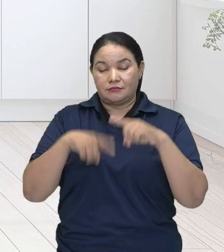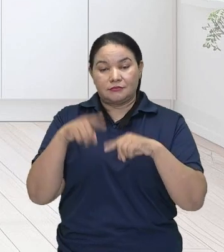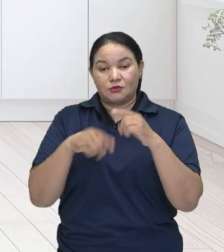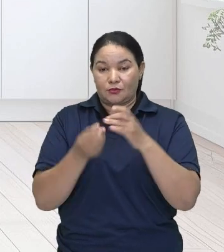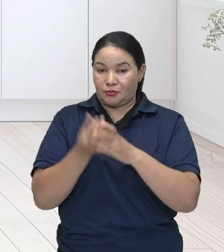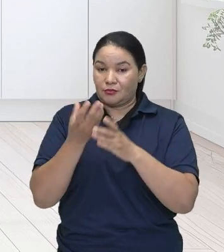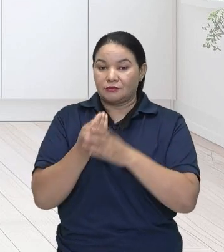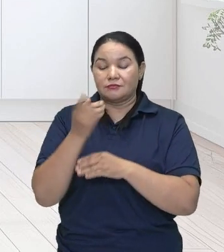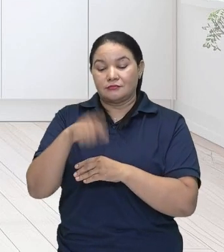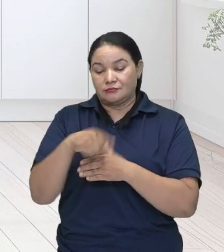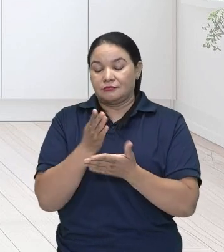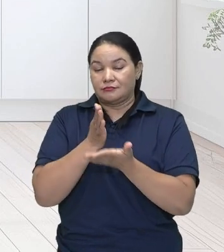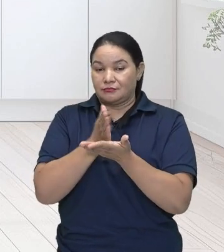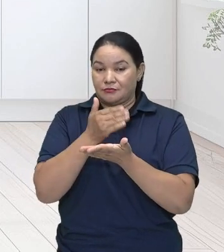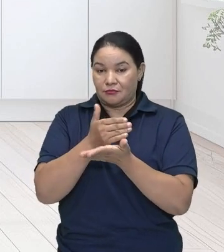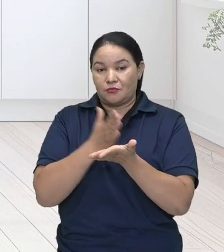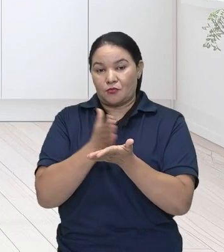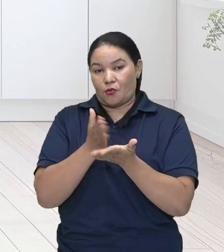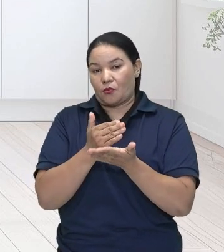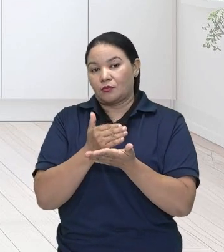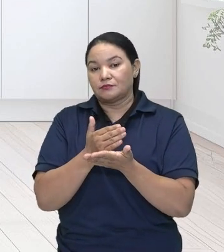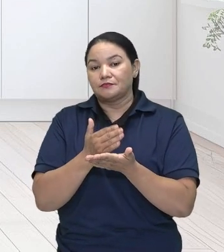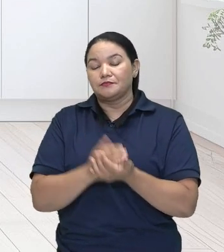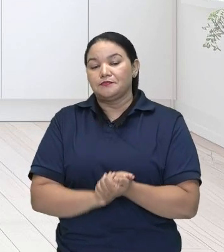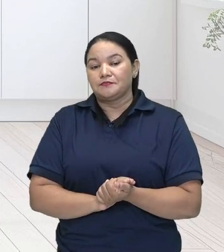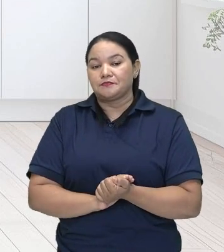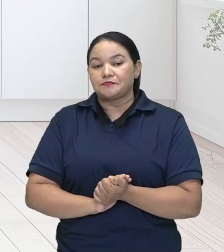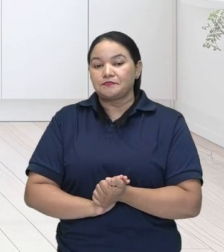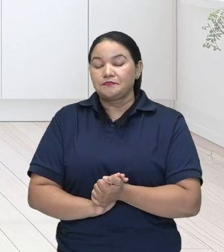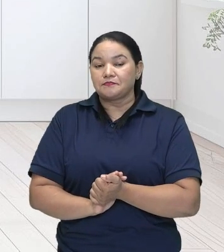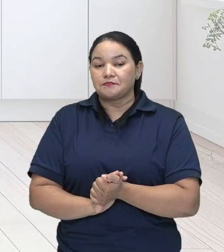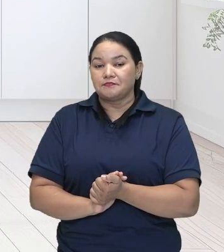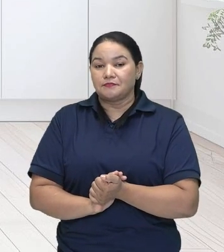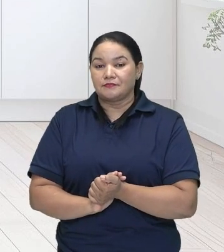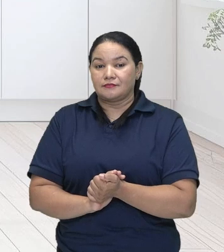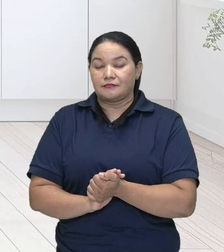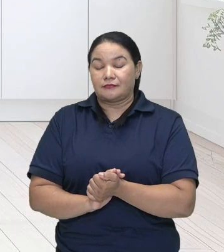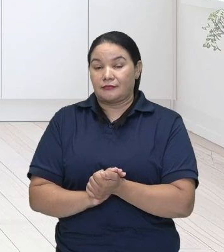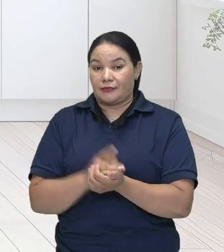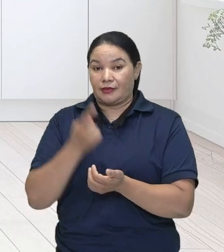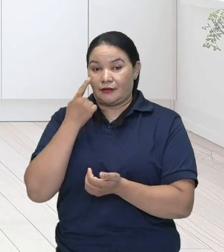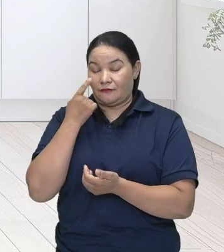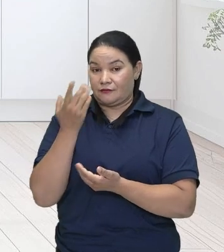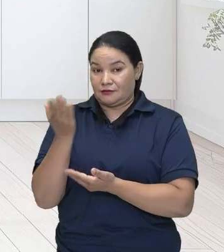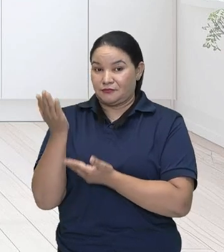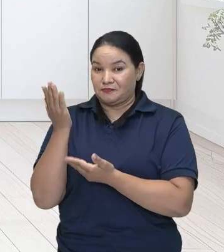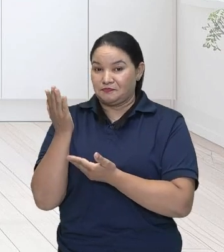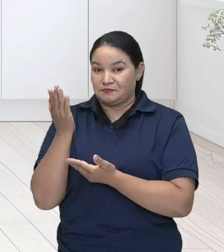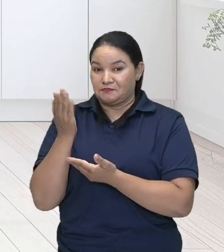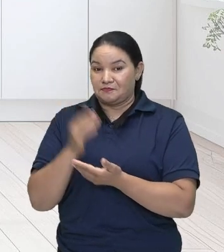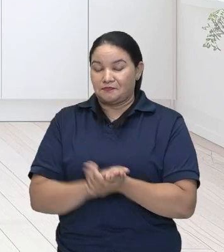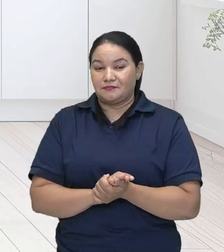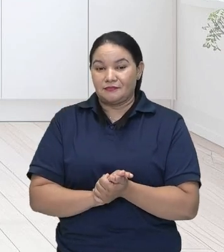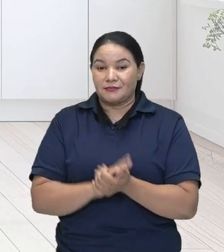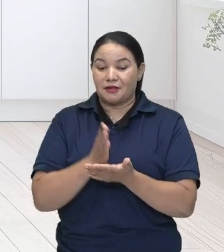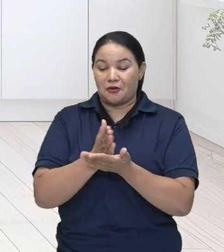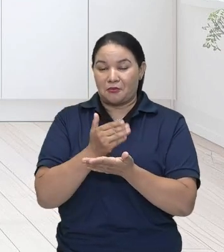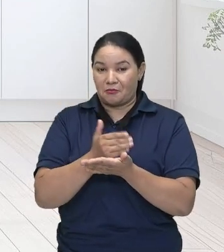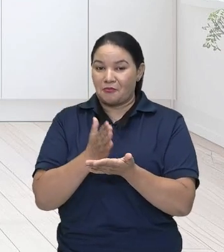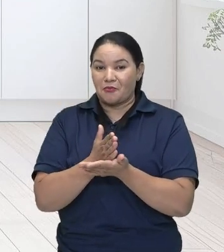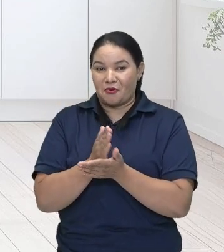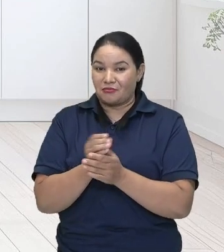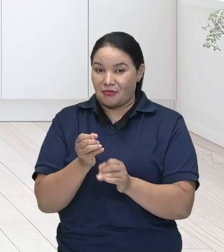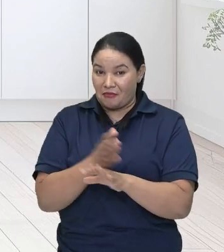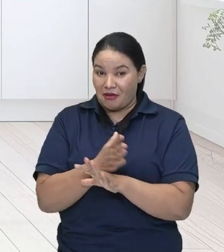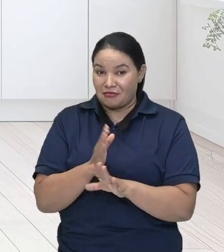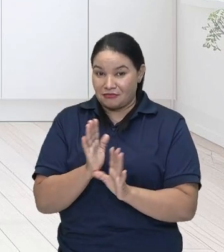o bolo, tá? Então, nós temos aqui, ó, já o bolo no processo final. E